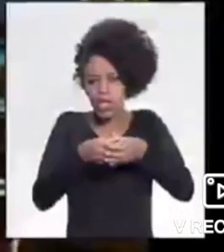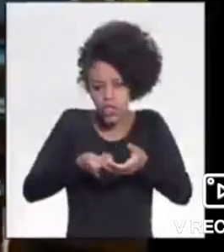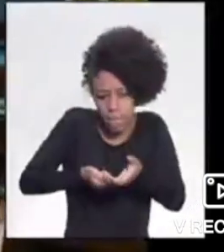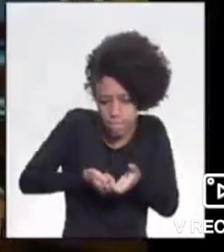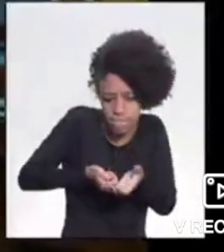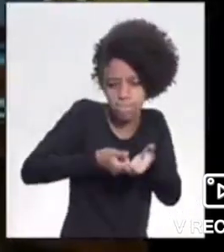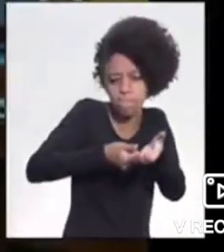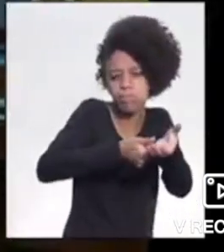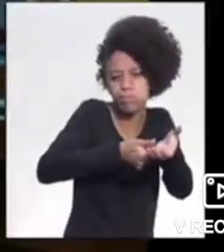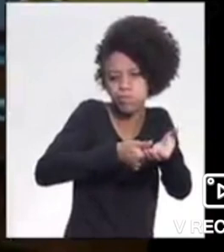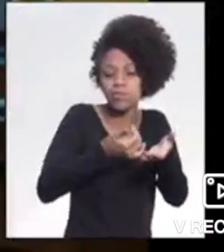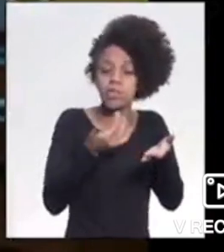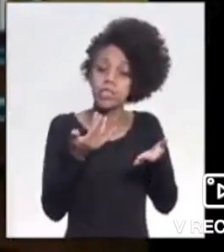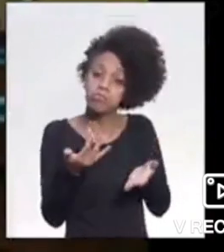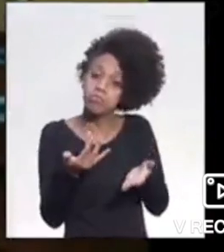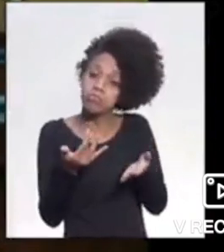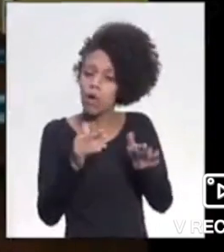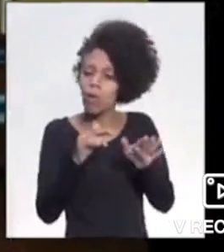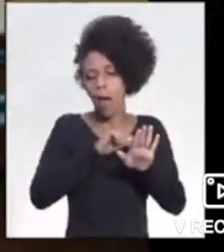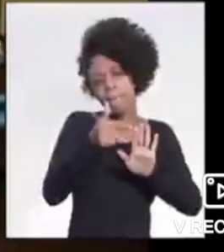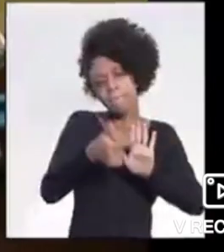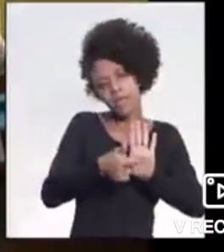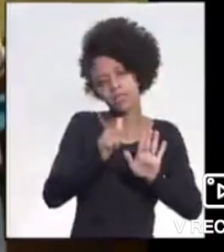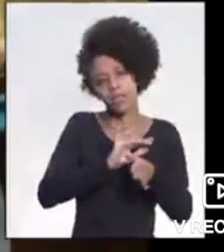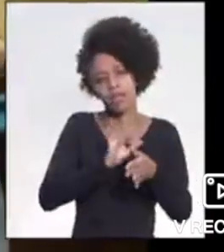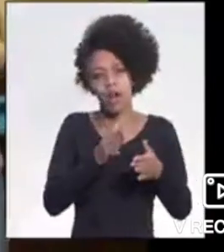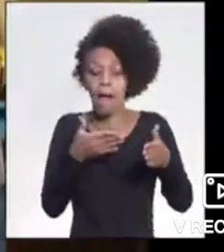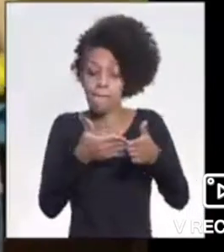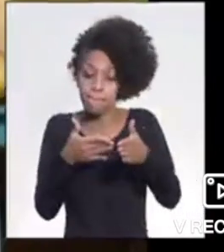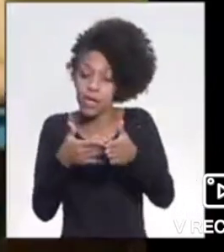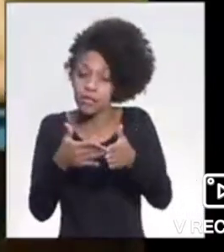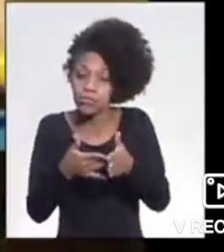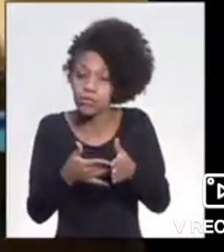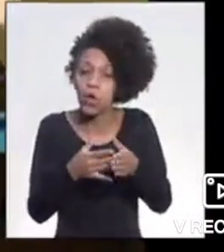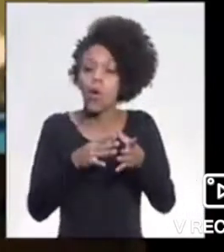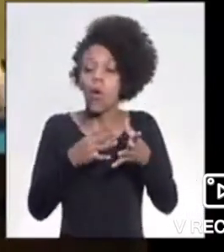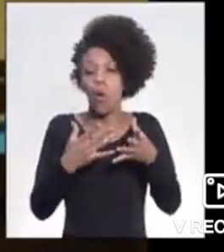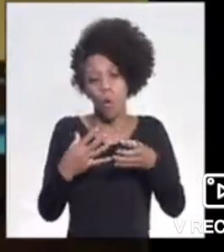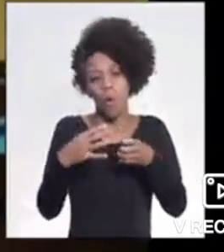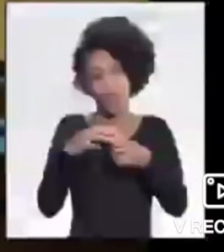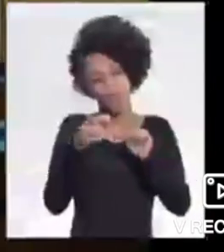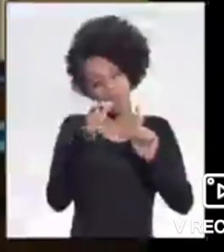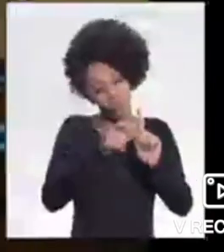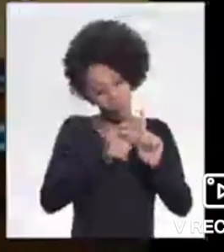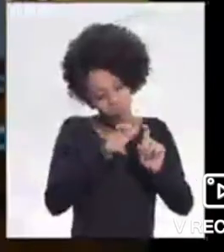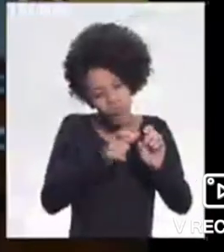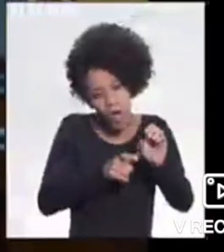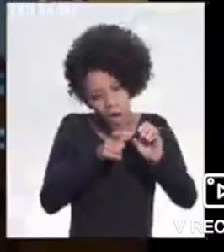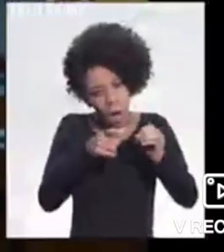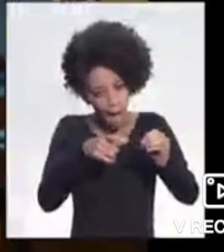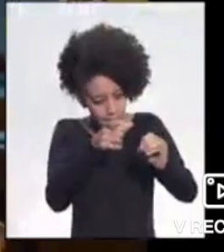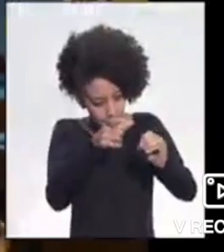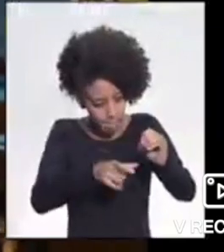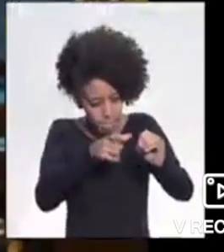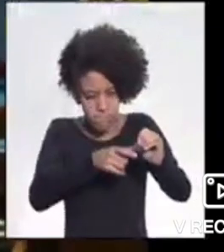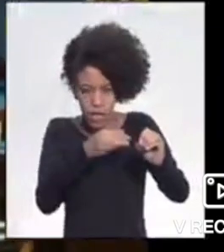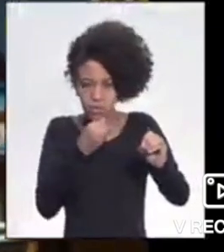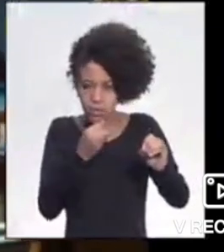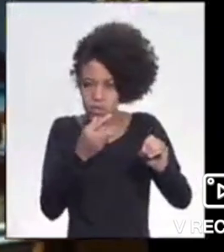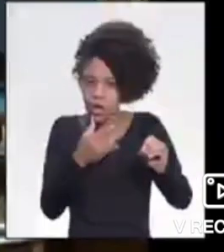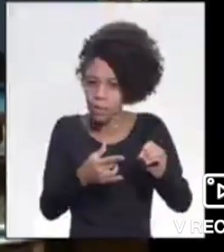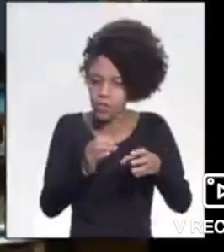de sinuca. Apesar de suas limitações, o modelo atômico de Dalton foi um passo importante na elaboração de